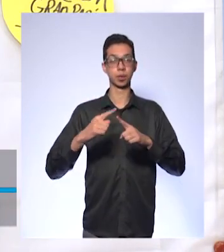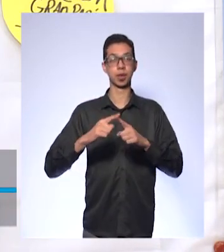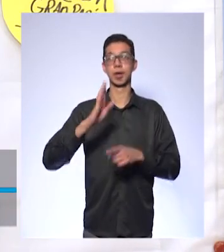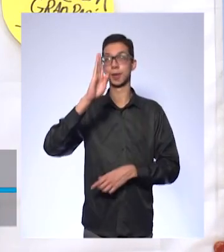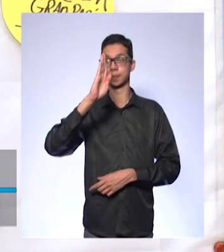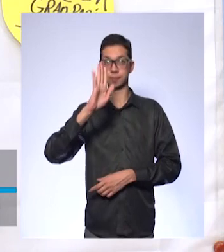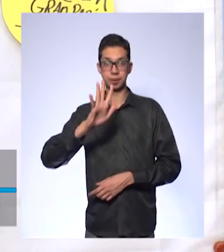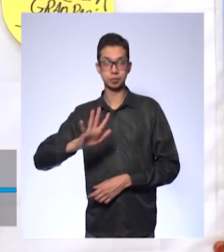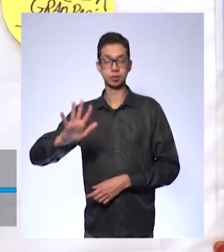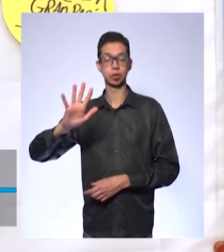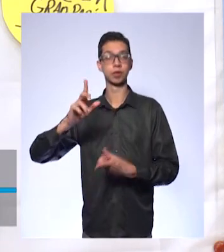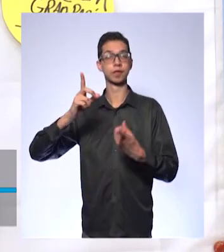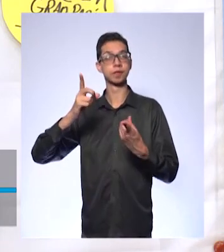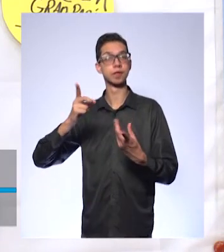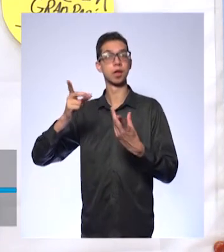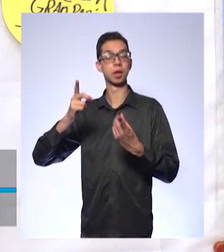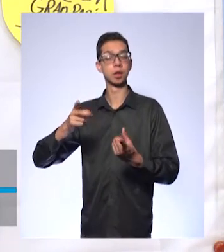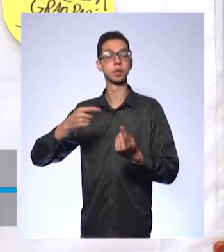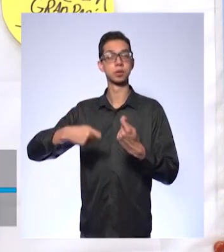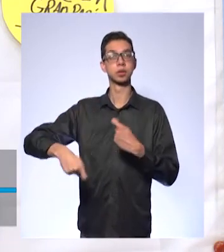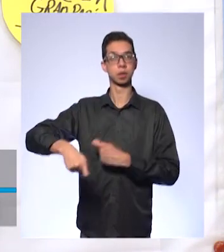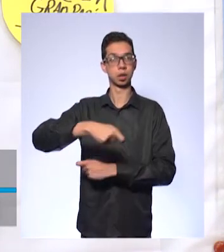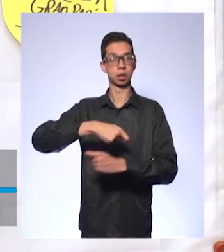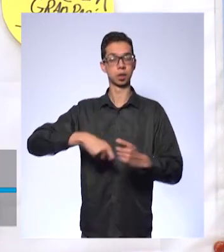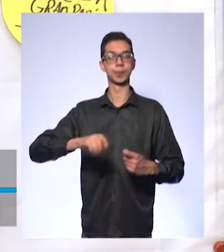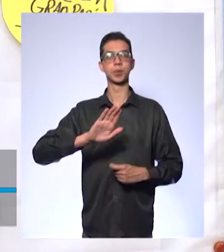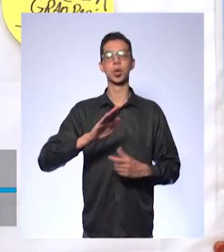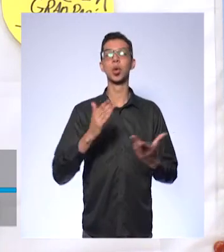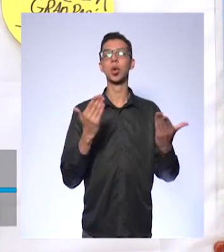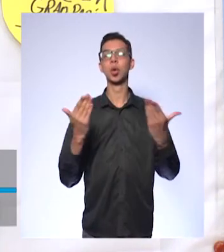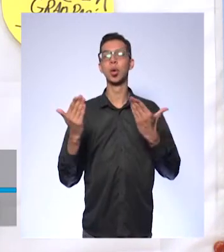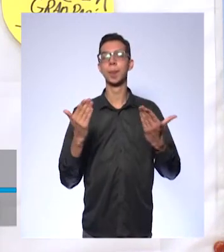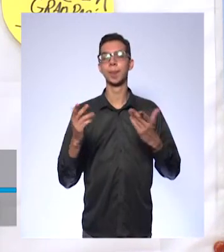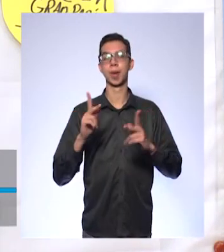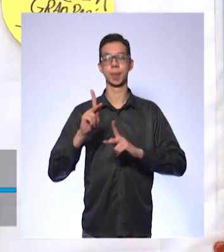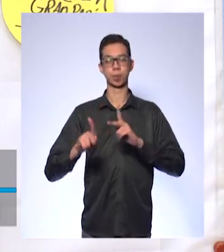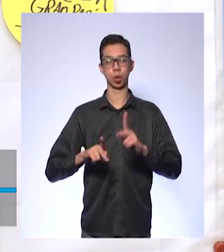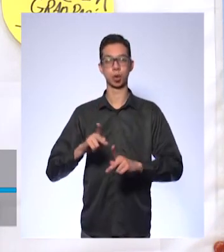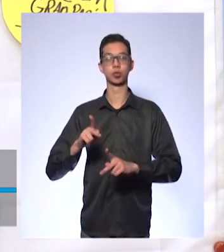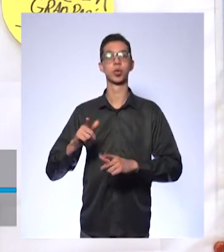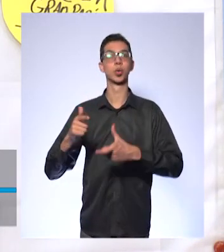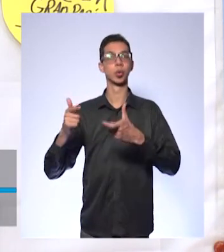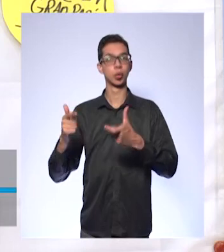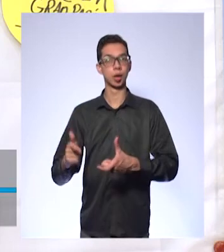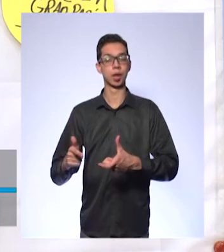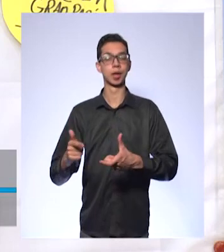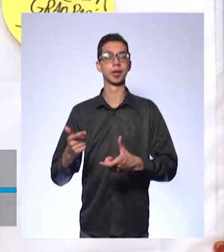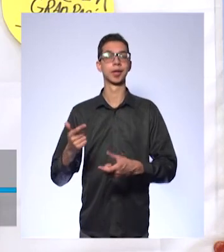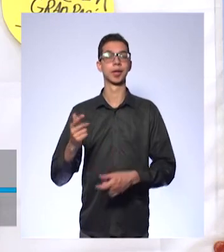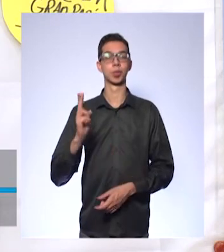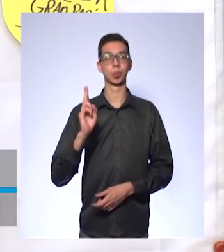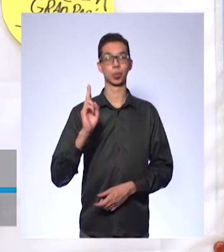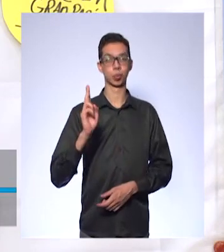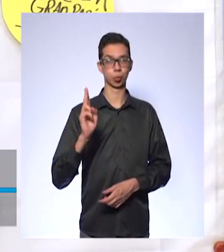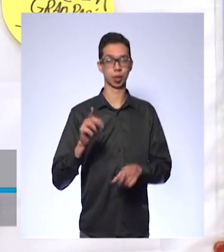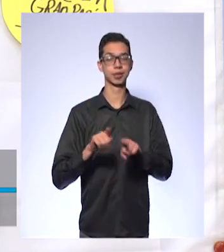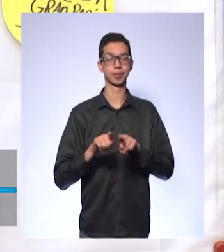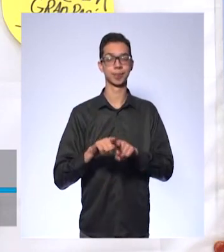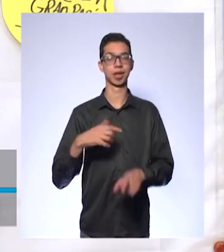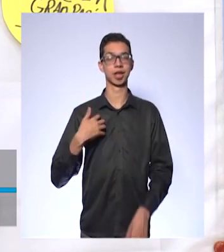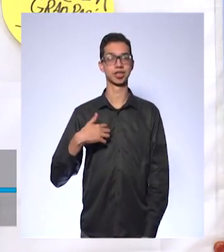Brasil, em relação aos povos platino, aí, Uruguai e Argentina. Uruguai e Argentina pagava